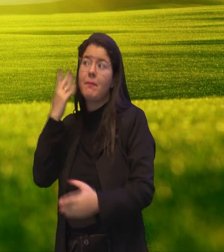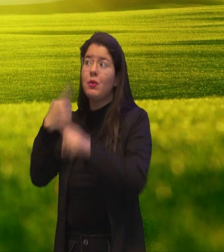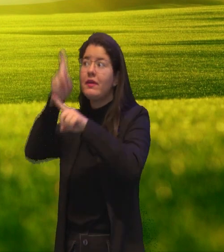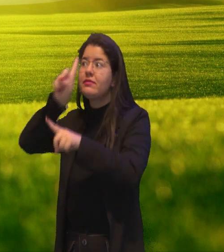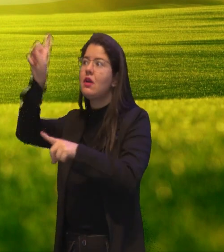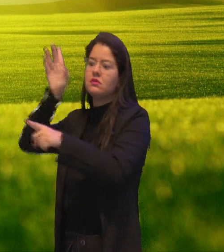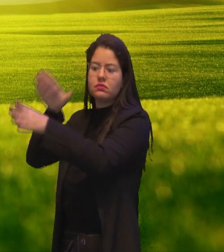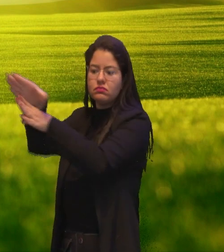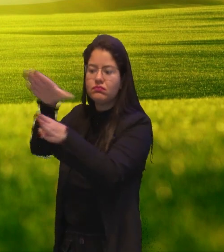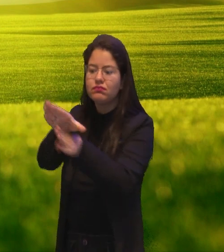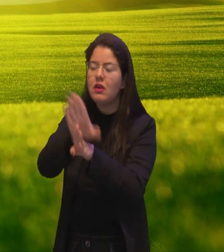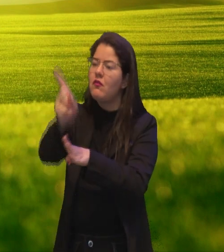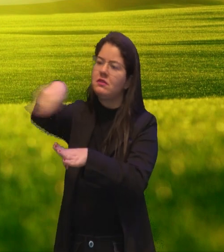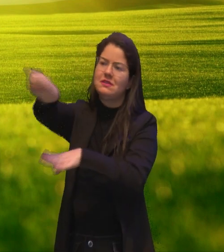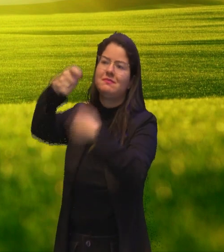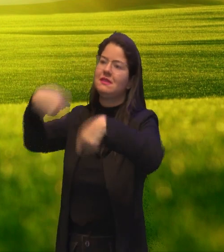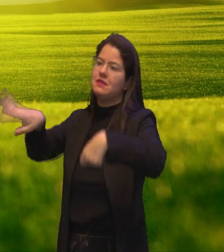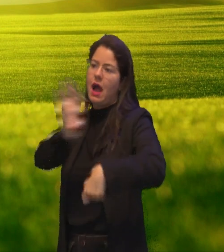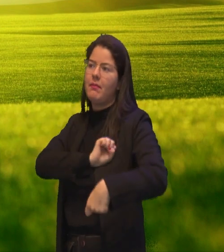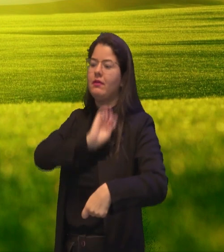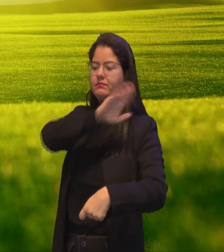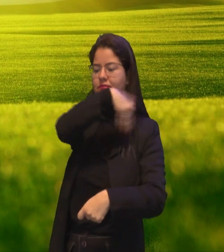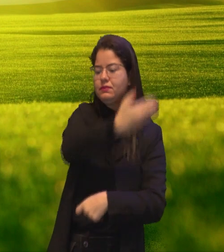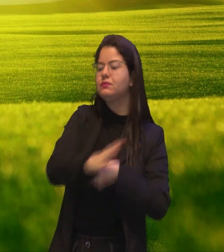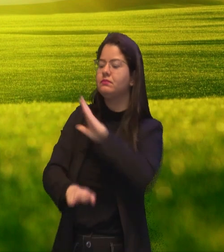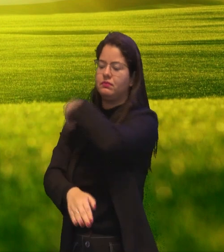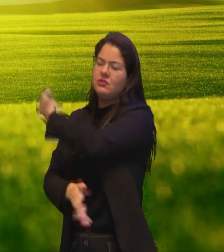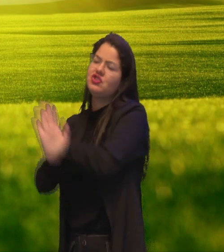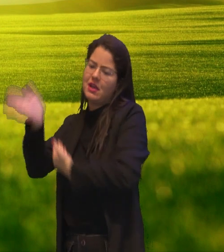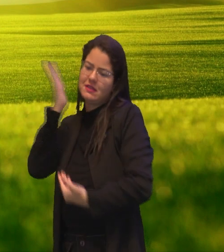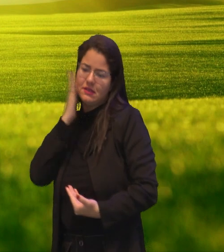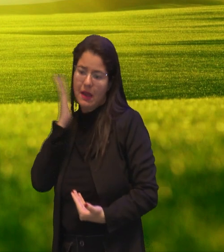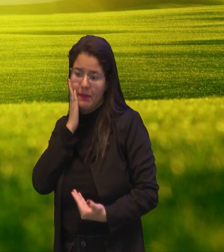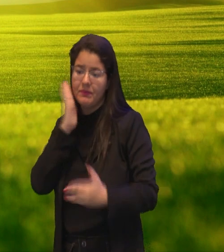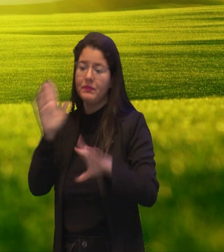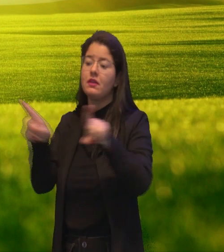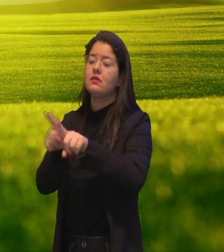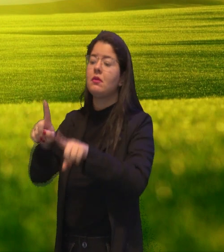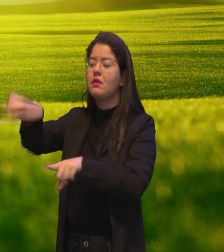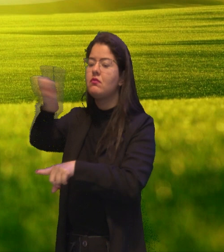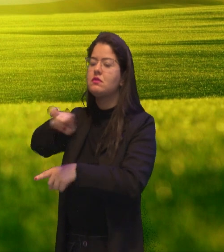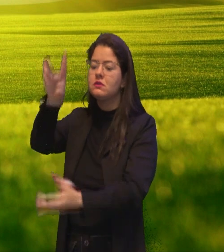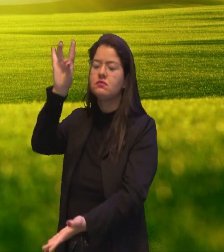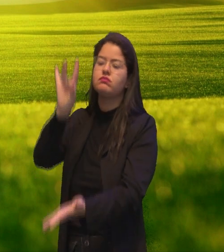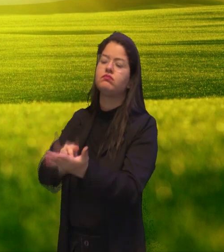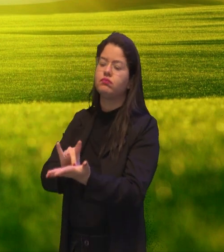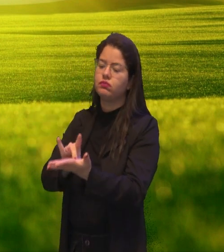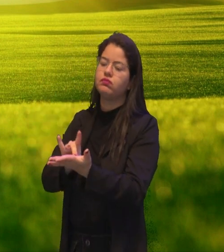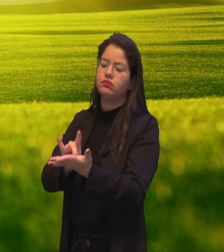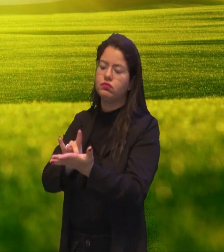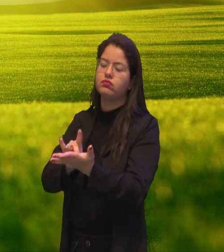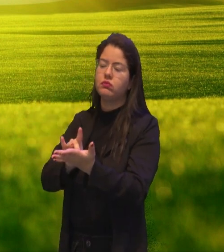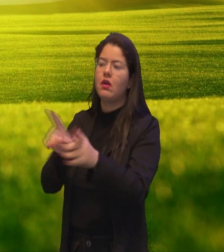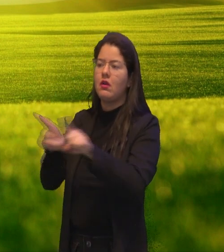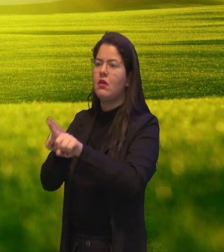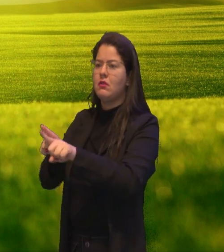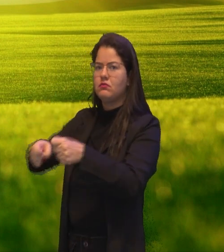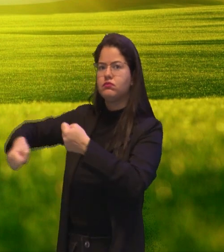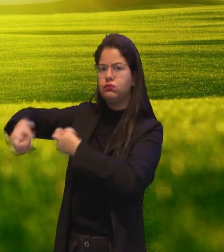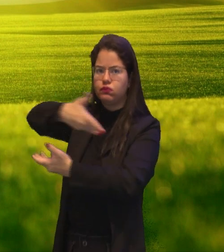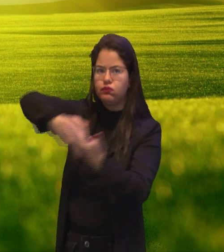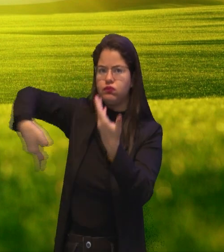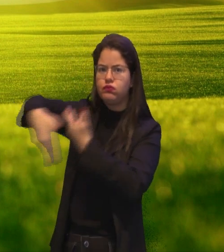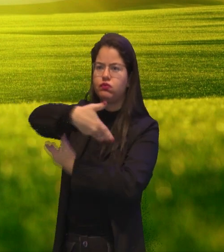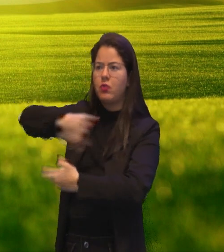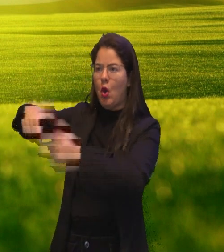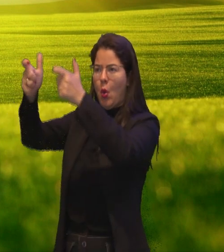que deveis amar-vos uns aos outros, e na verdade estáis praticando isso, mesmo para com todos os irmãos em toda a